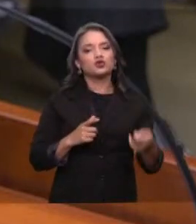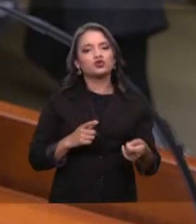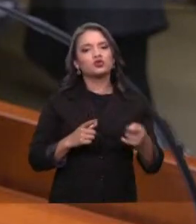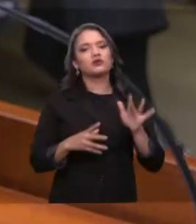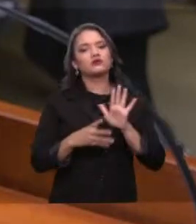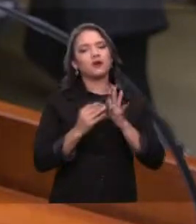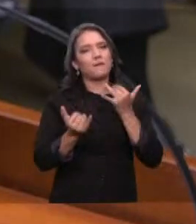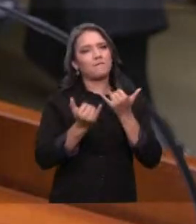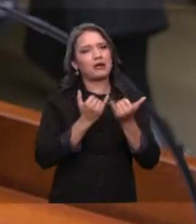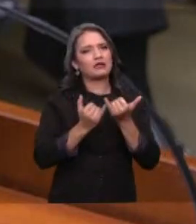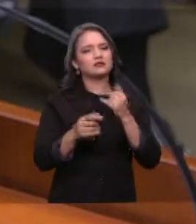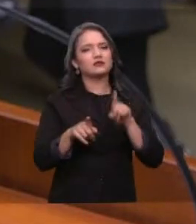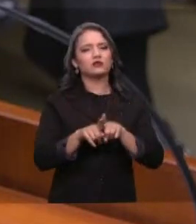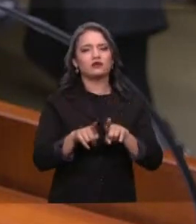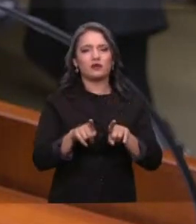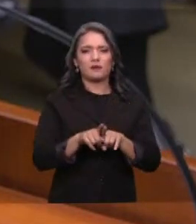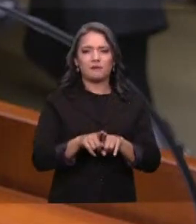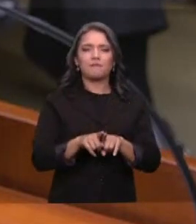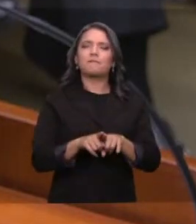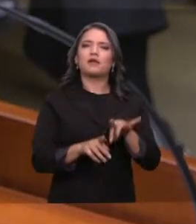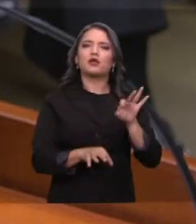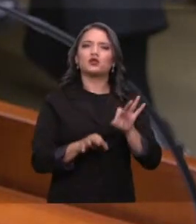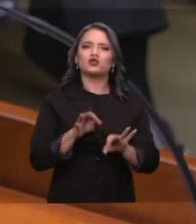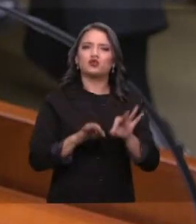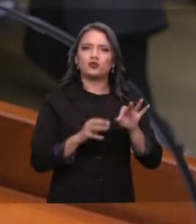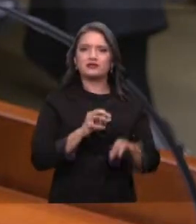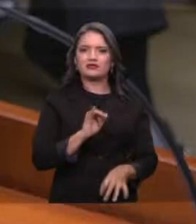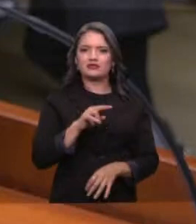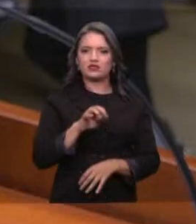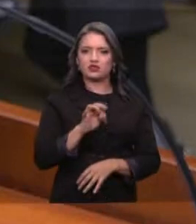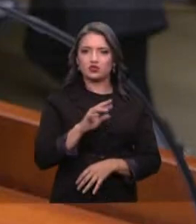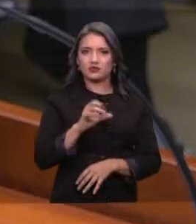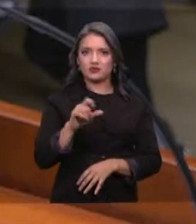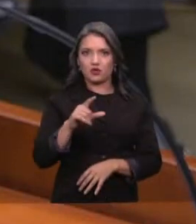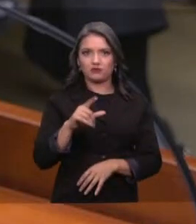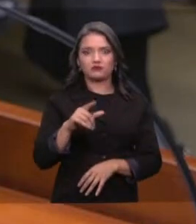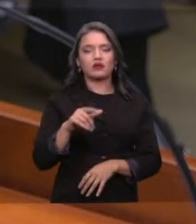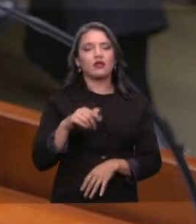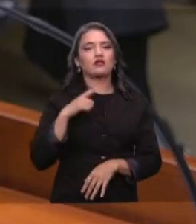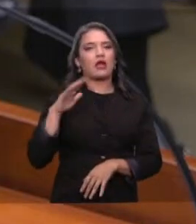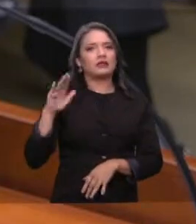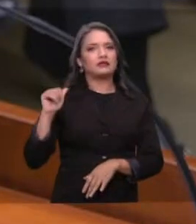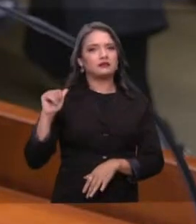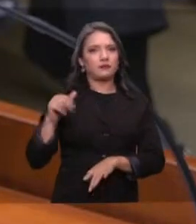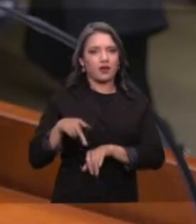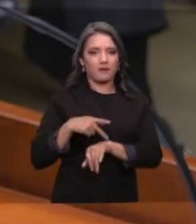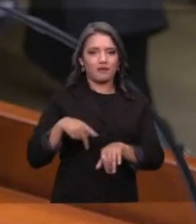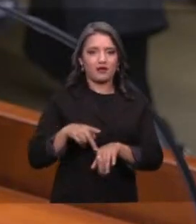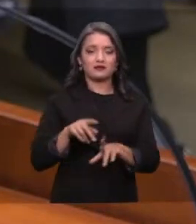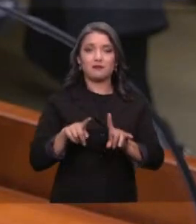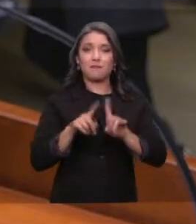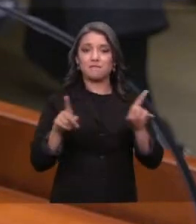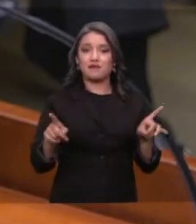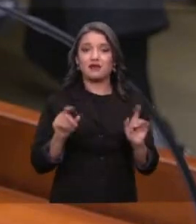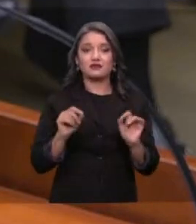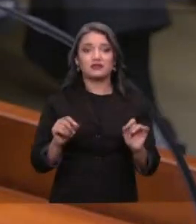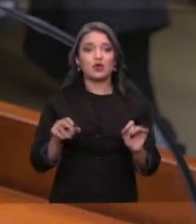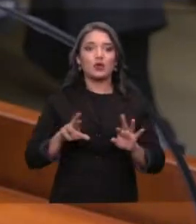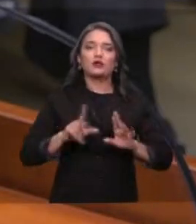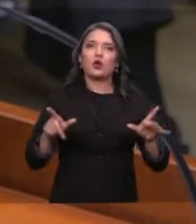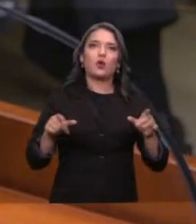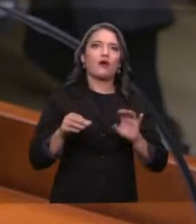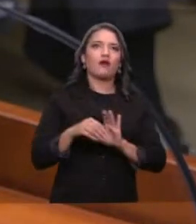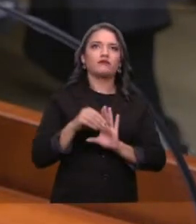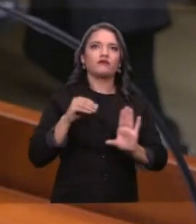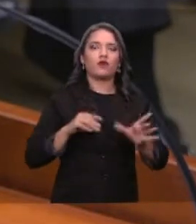similaridade com o juiz de instrução do sistema jurídico espanhol. Não se trata, todavia, de um transplante descontextualizado ou